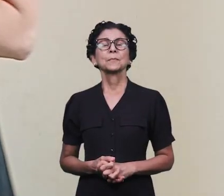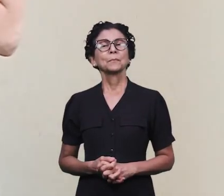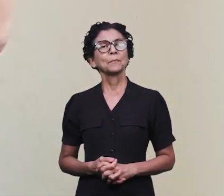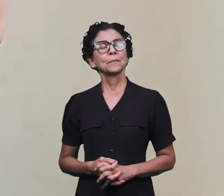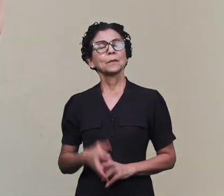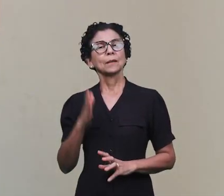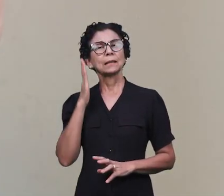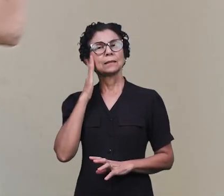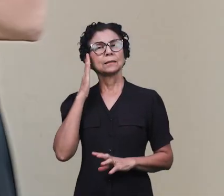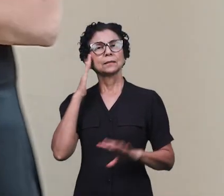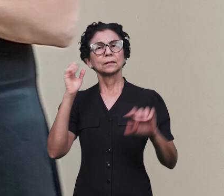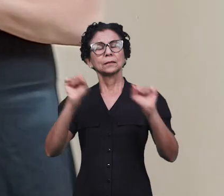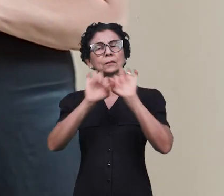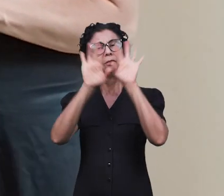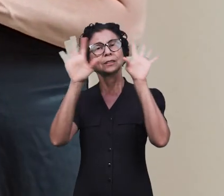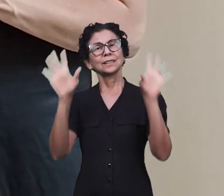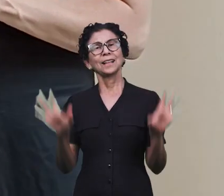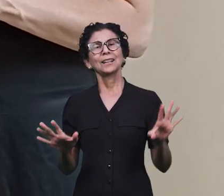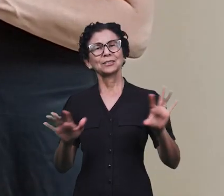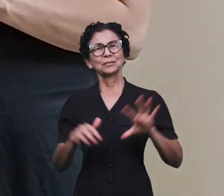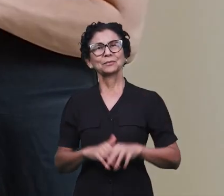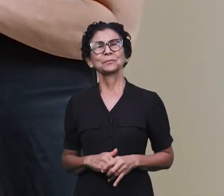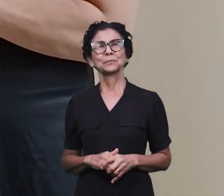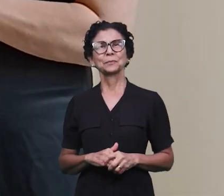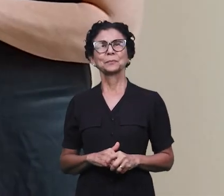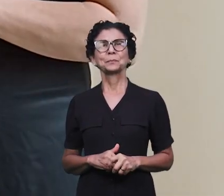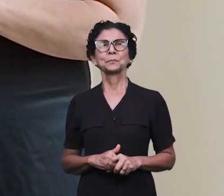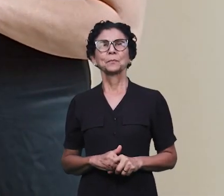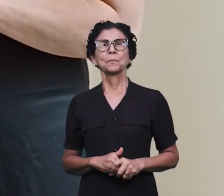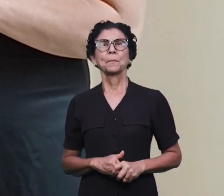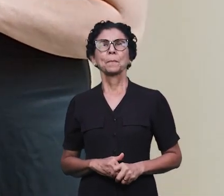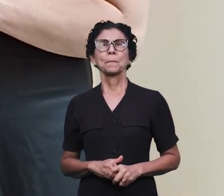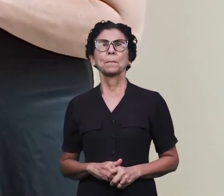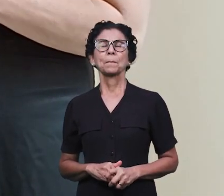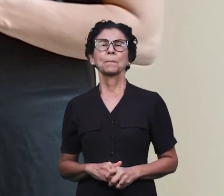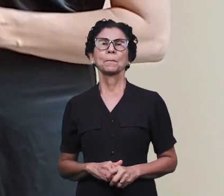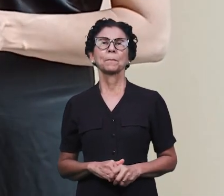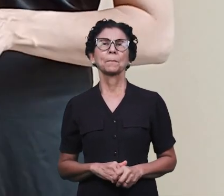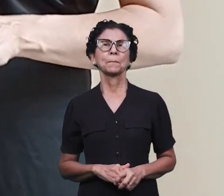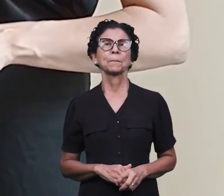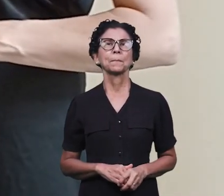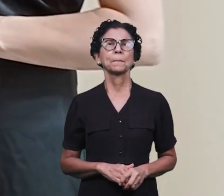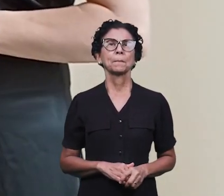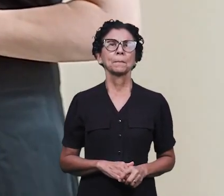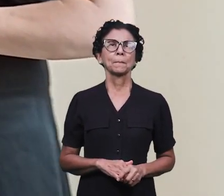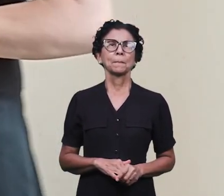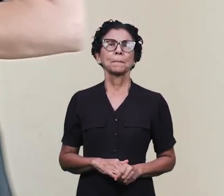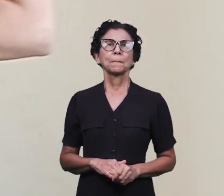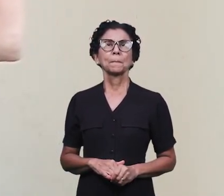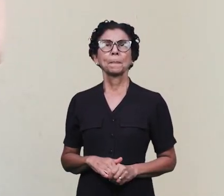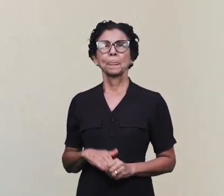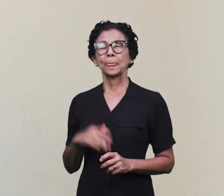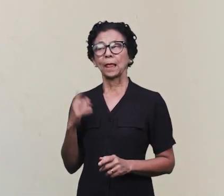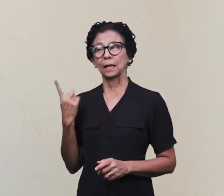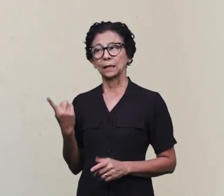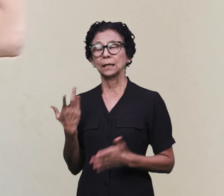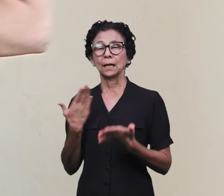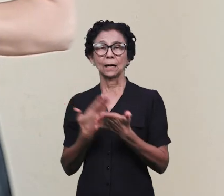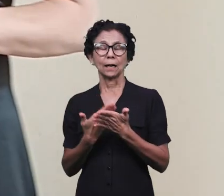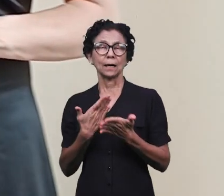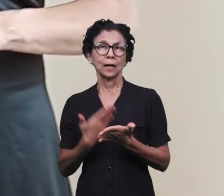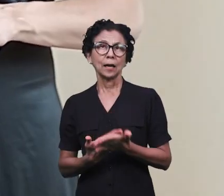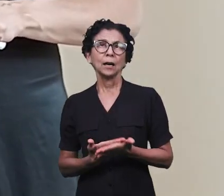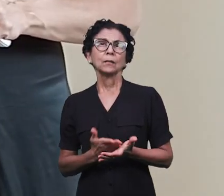para a criança muita clareza no que a gente está querendo passar aqui. Vamos lá. Nessa aula, nós